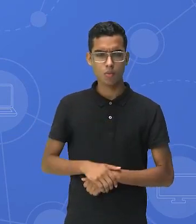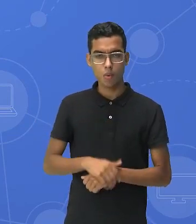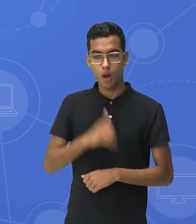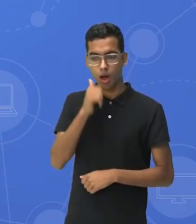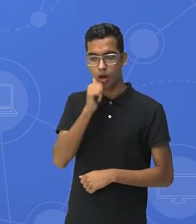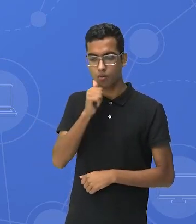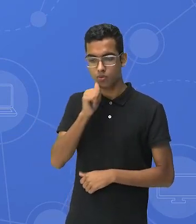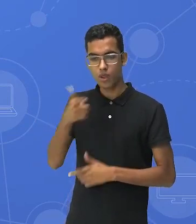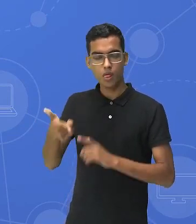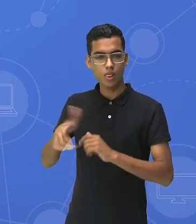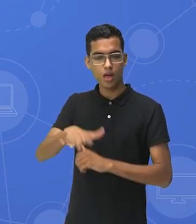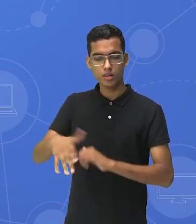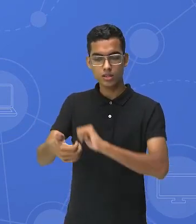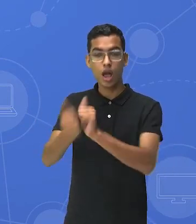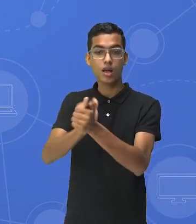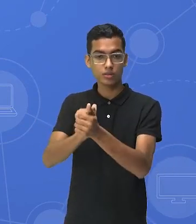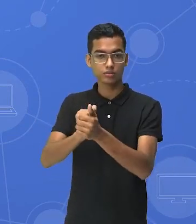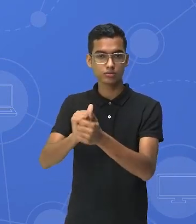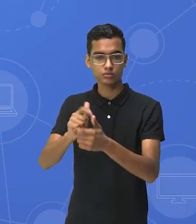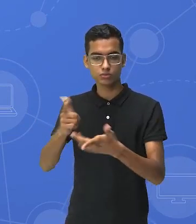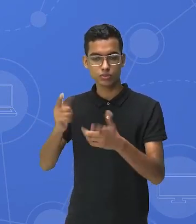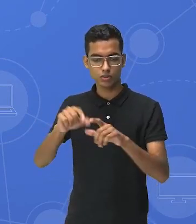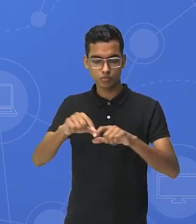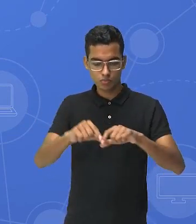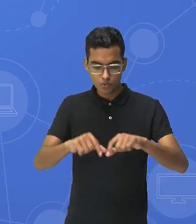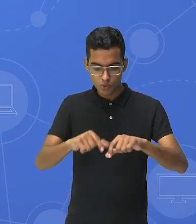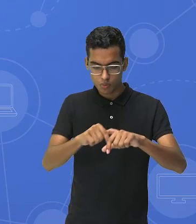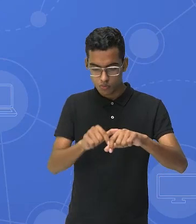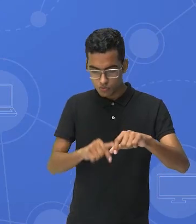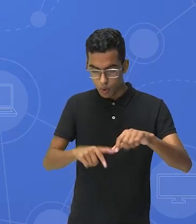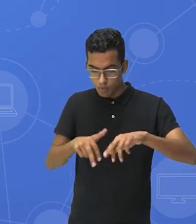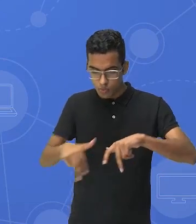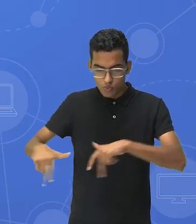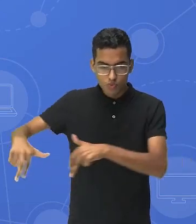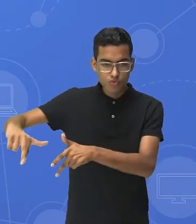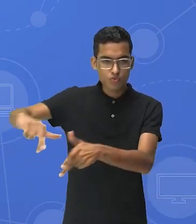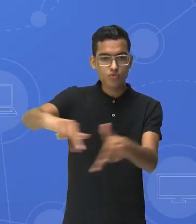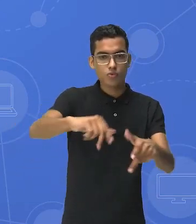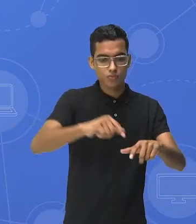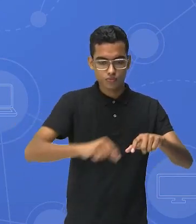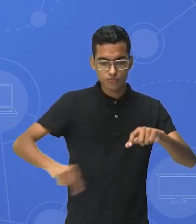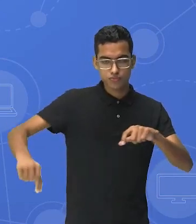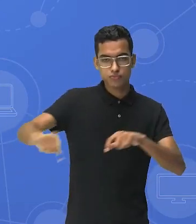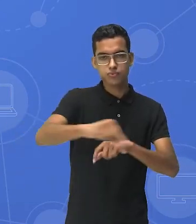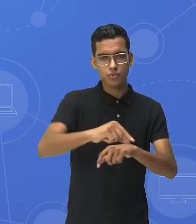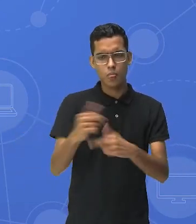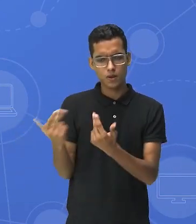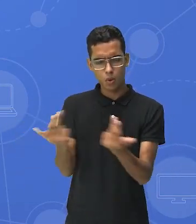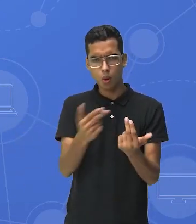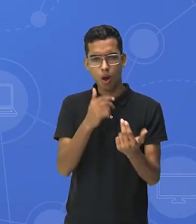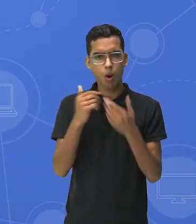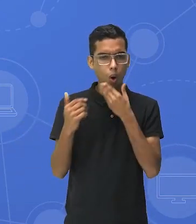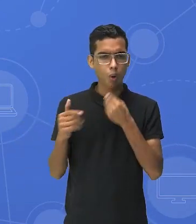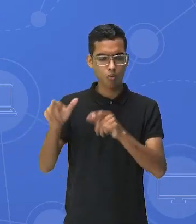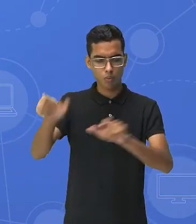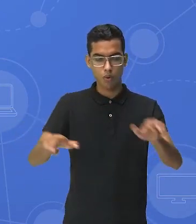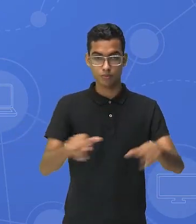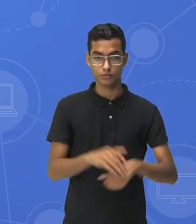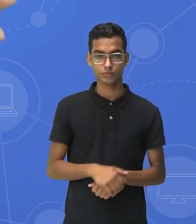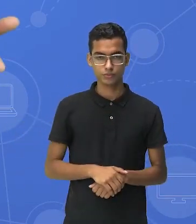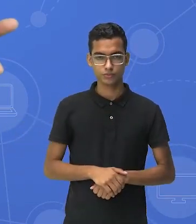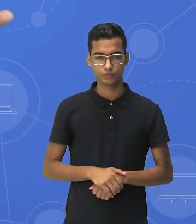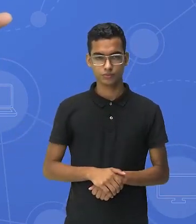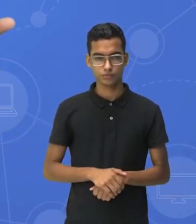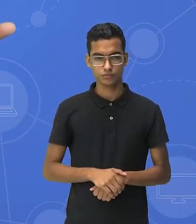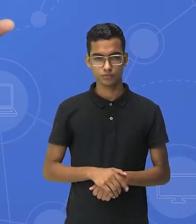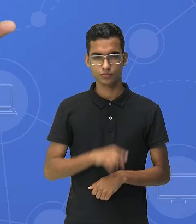quase o mesmo número de participação ali no atletismo como os homens. Certo? Muito bem, alunos, espero que